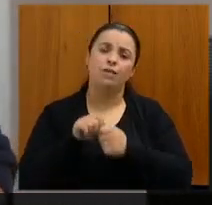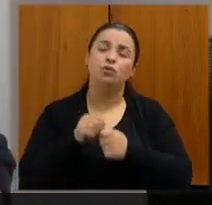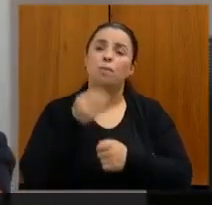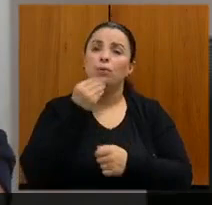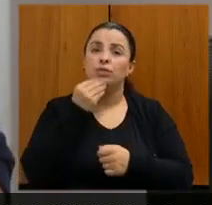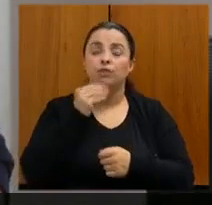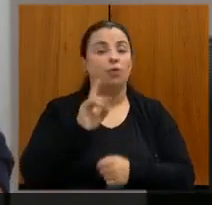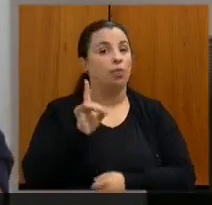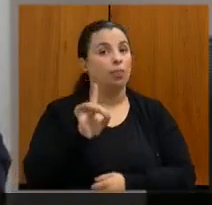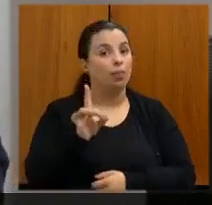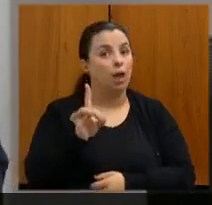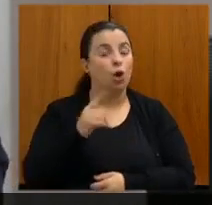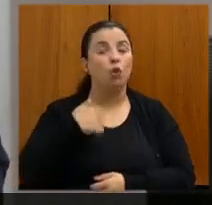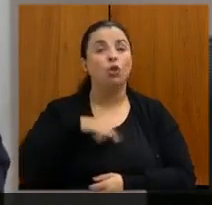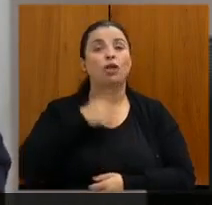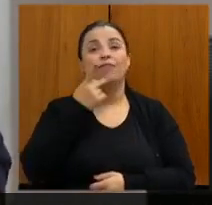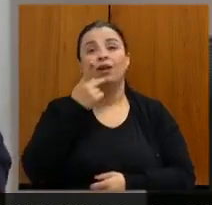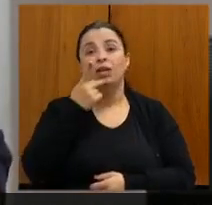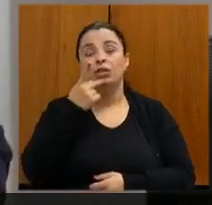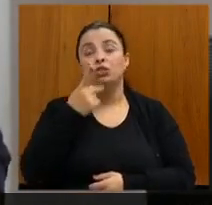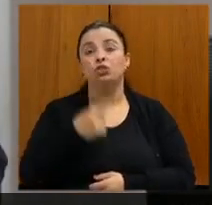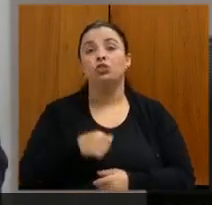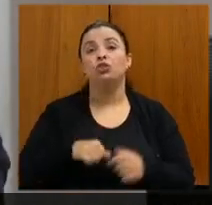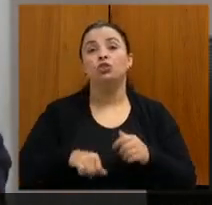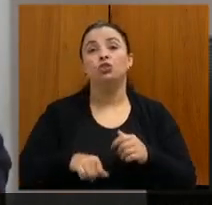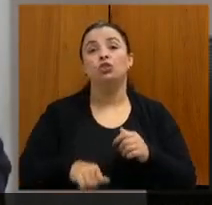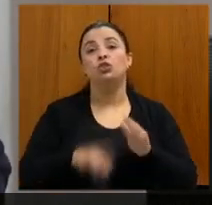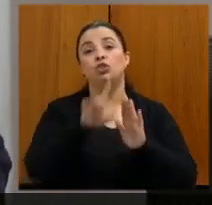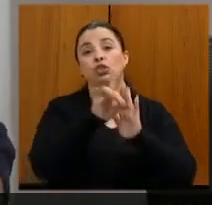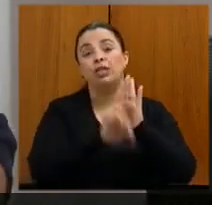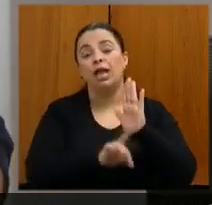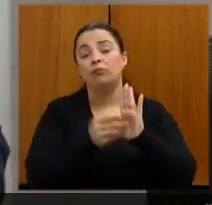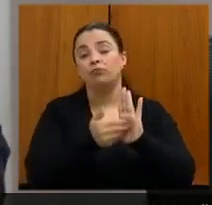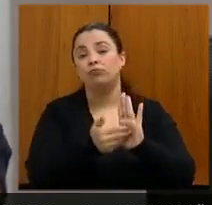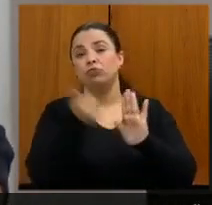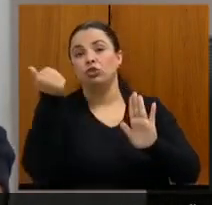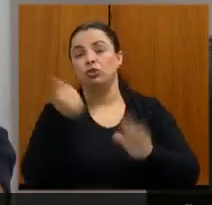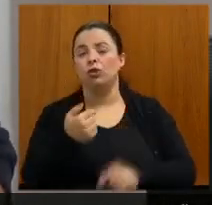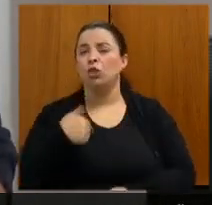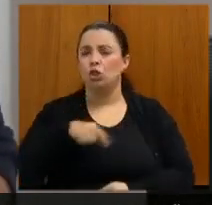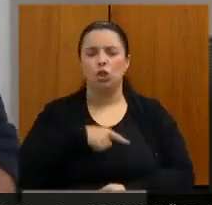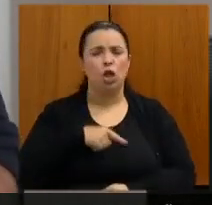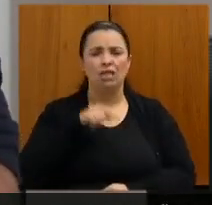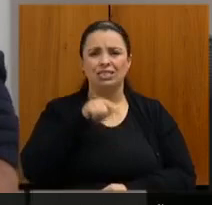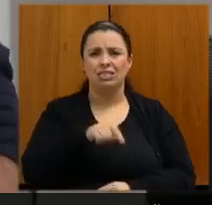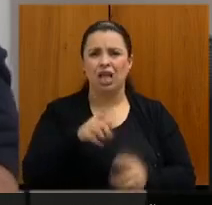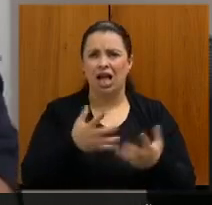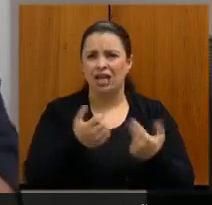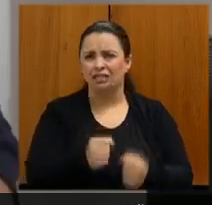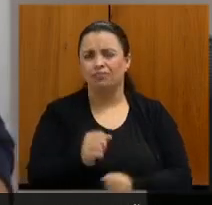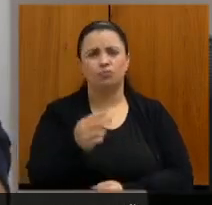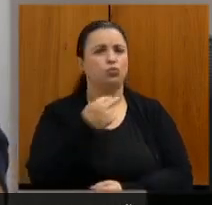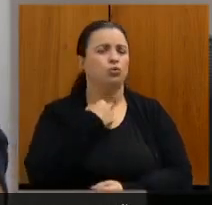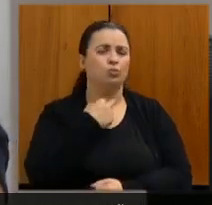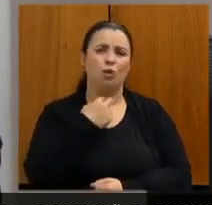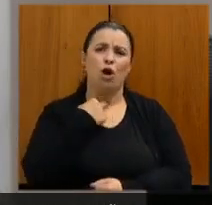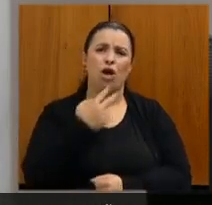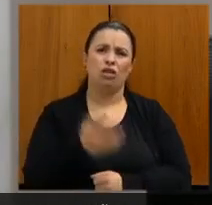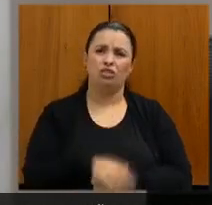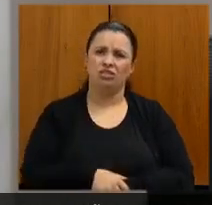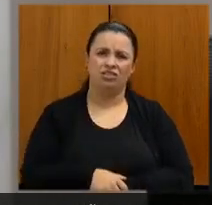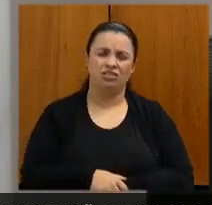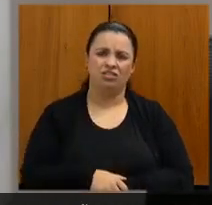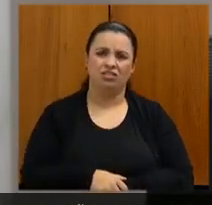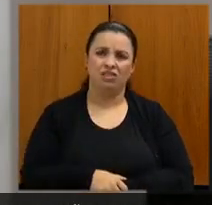falando de violações de direitos então nós não podemos admitir esse tipo de coisa acordo